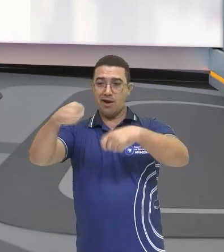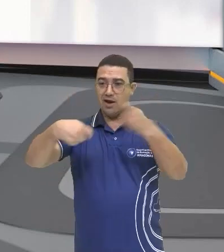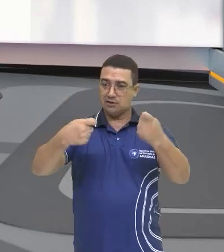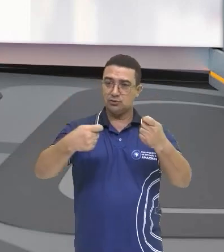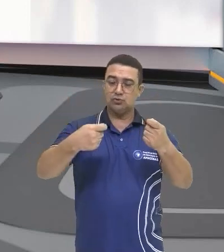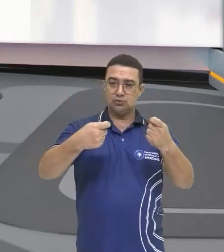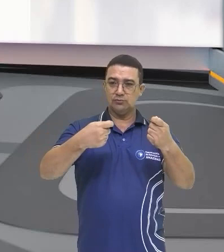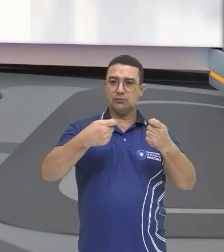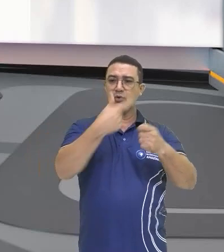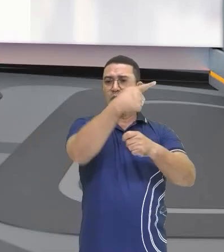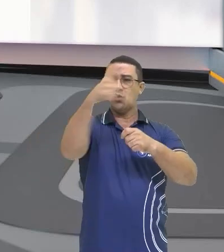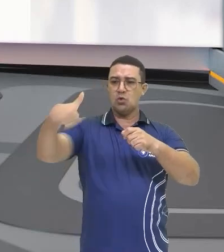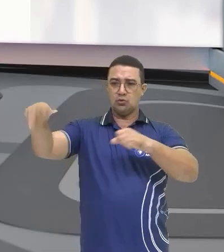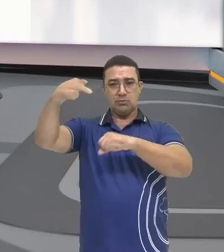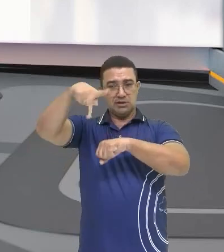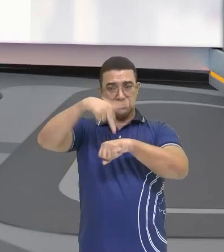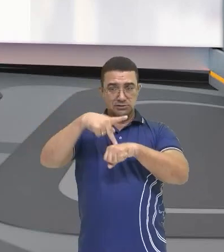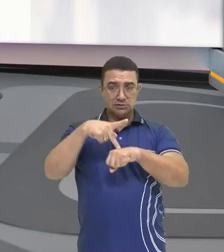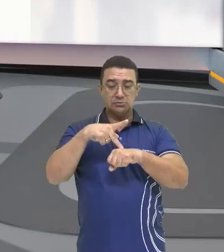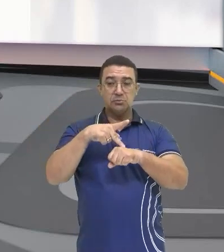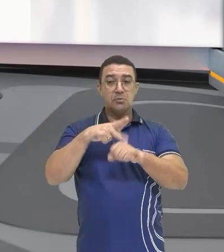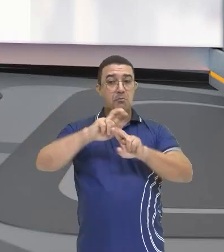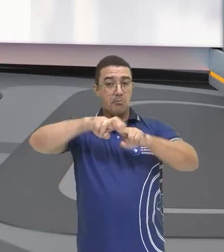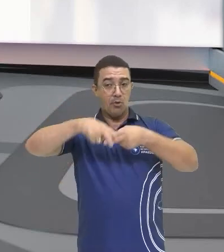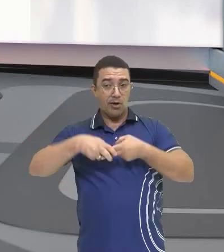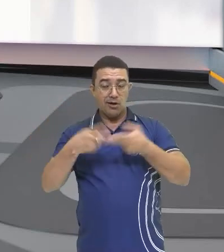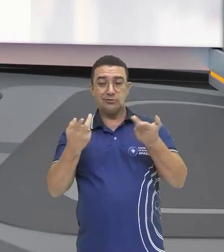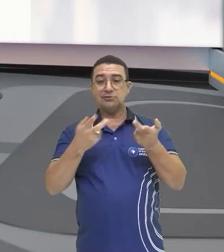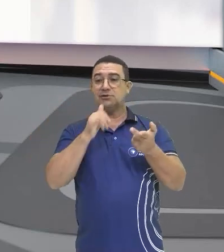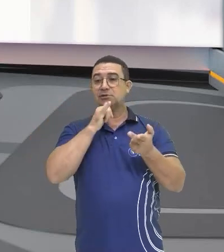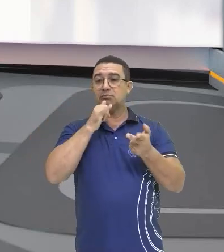ao desenvolvimento dos meios de transporte, tanto